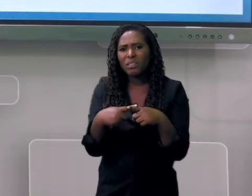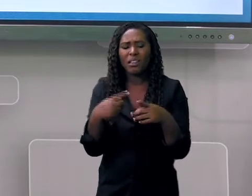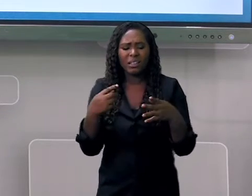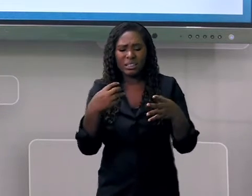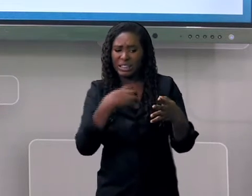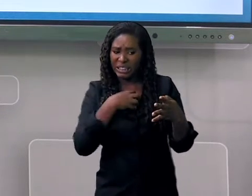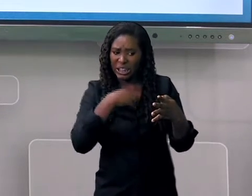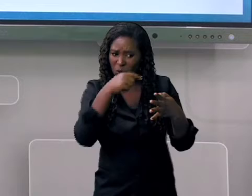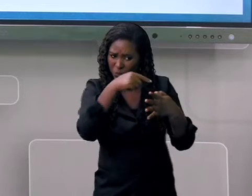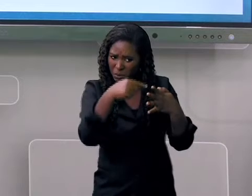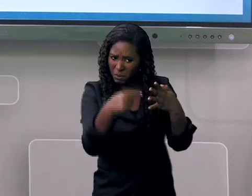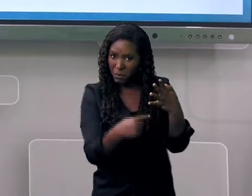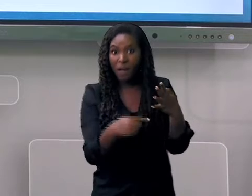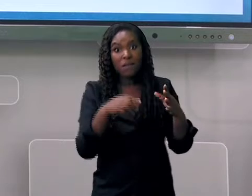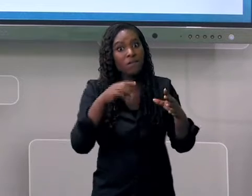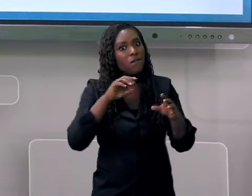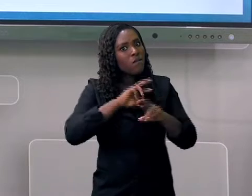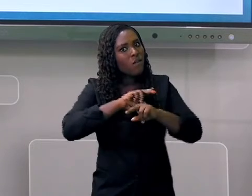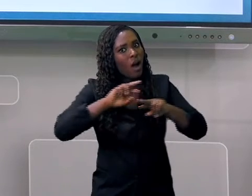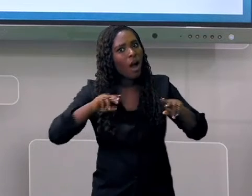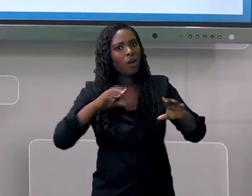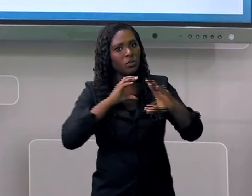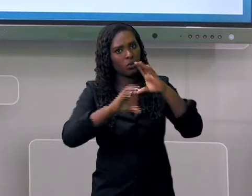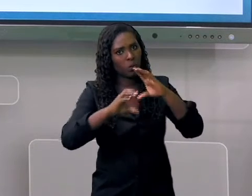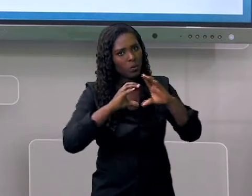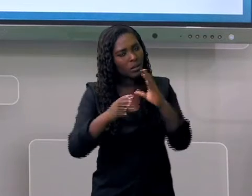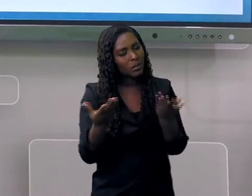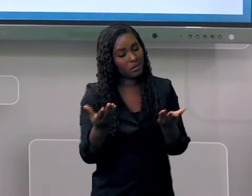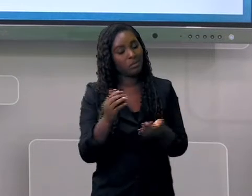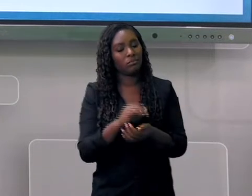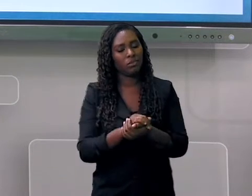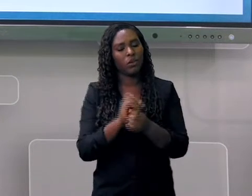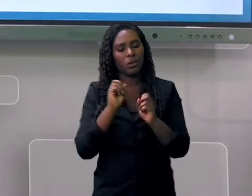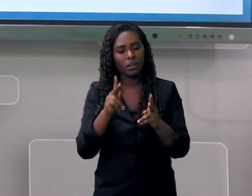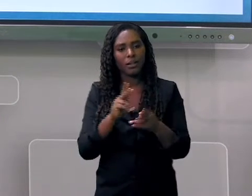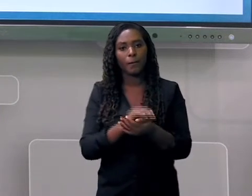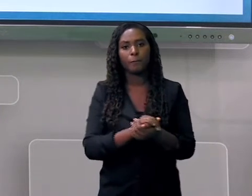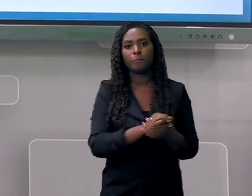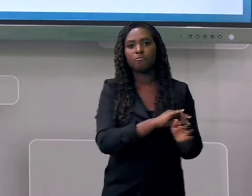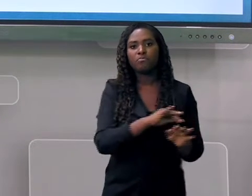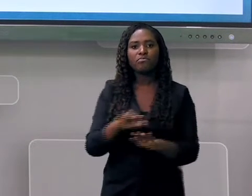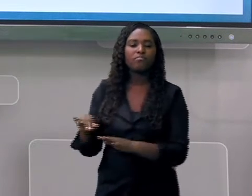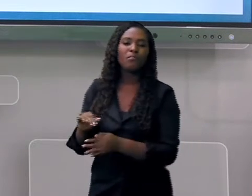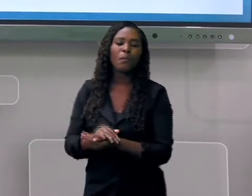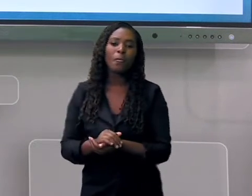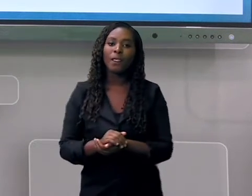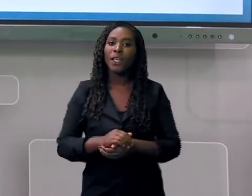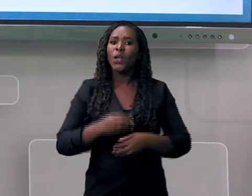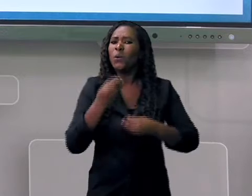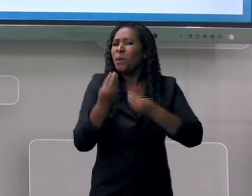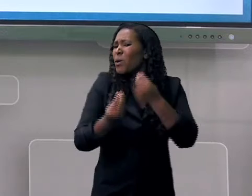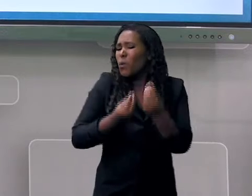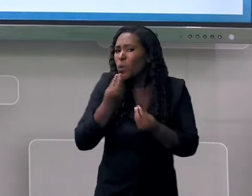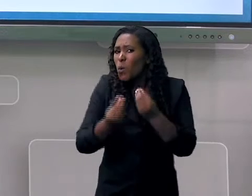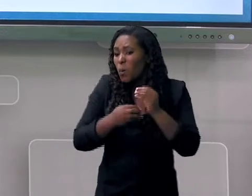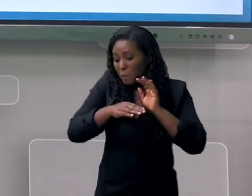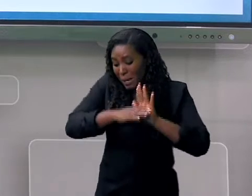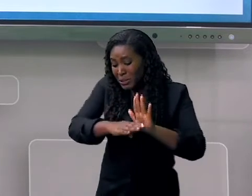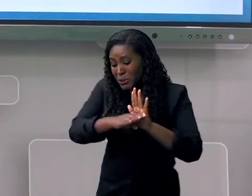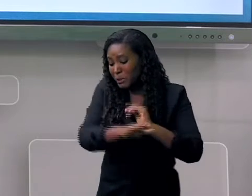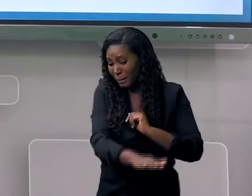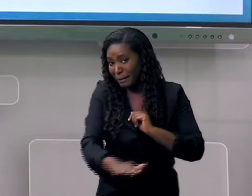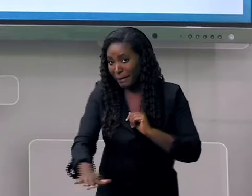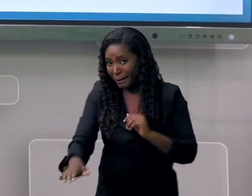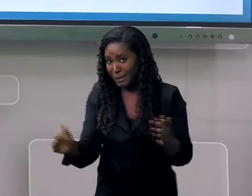eu posso ajudar? Primeiro, ensine seu filho a imitar. Se a criança não tiver imitação,